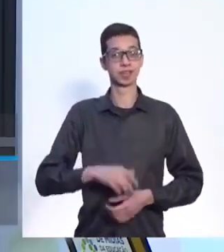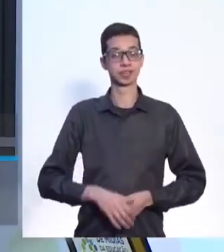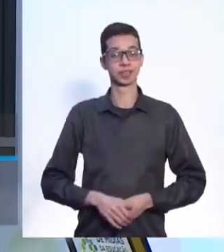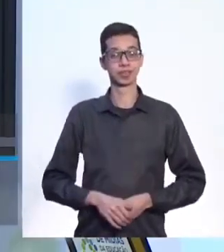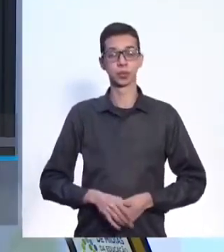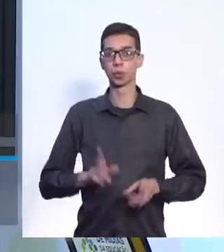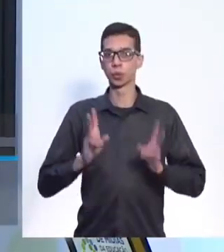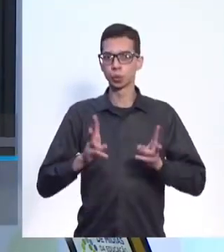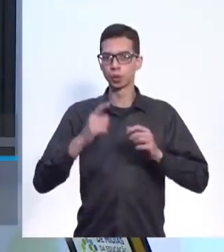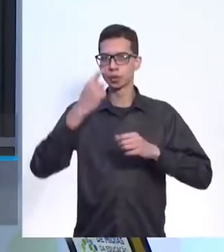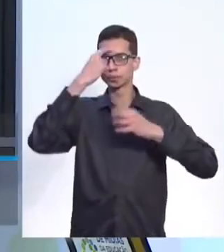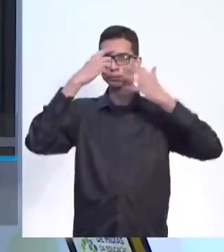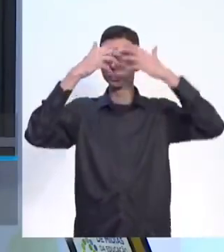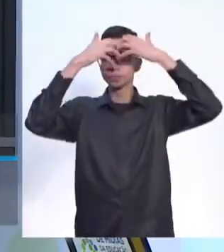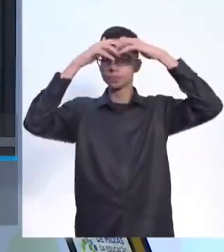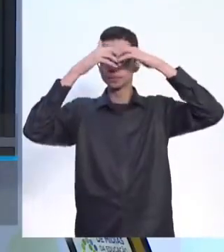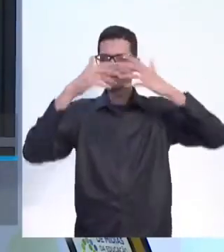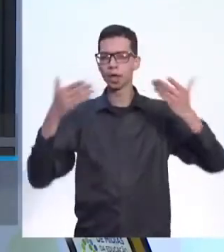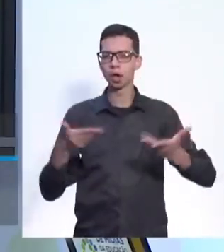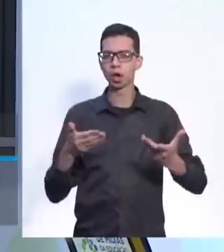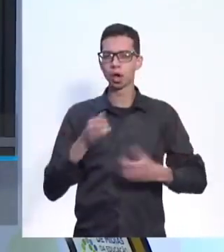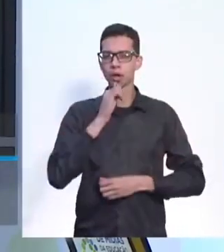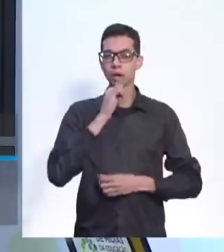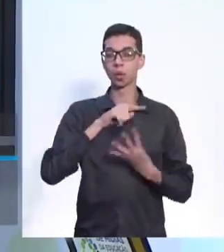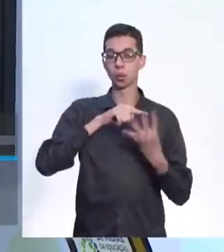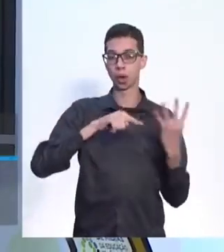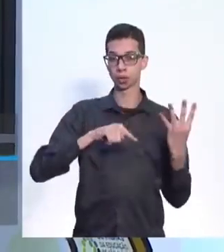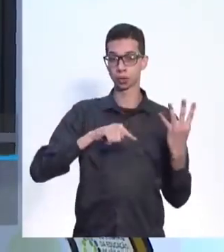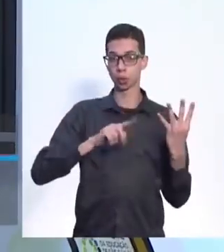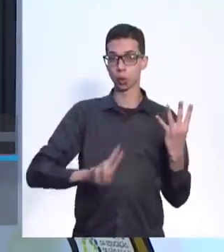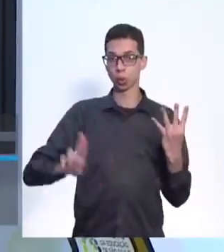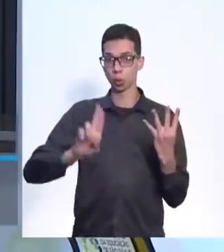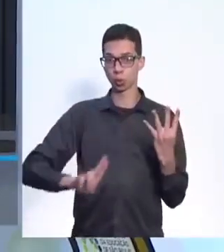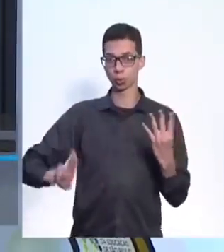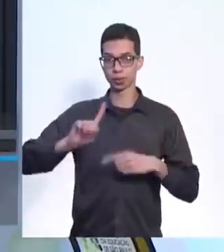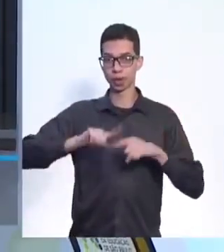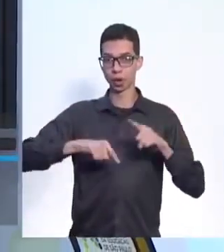raciocínio, agora, com 4 elementos,